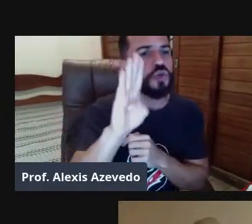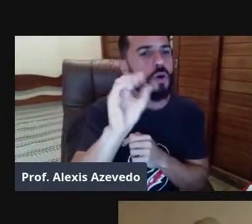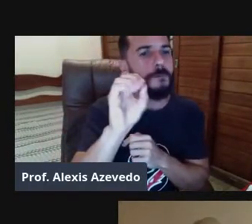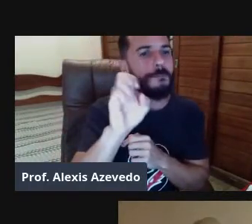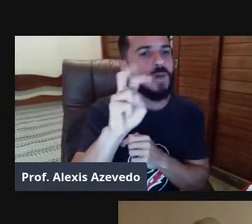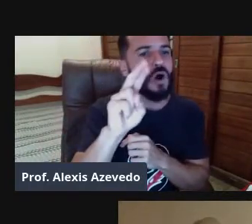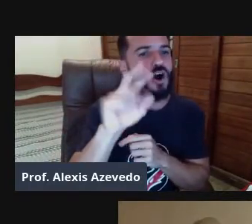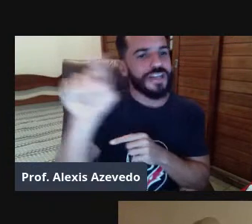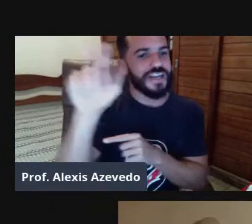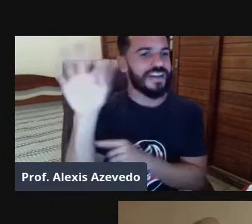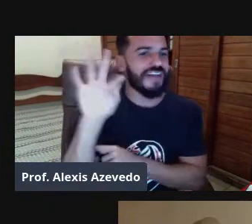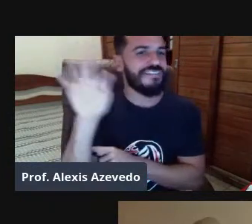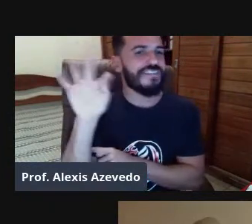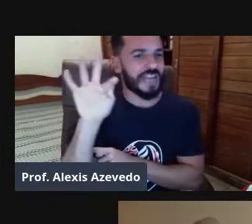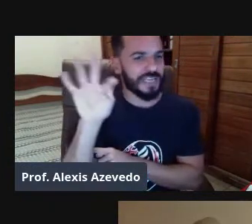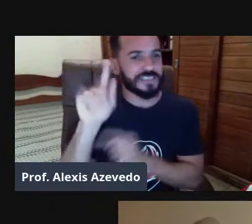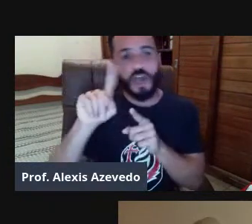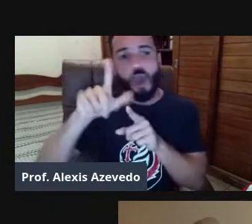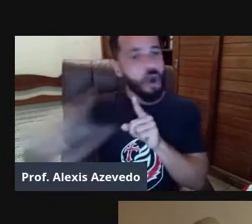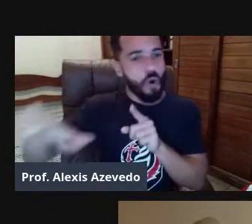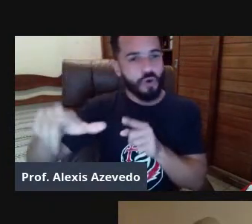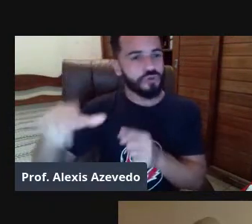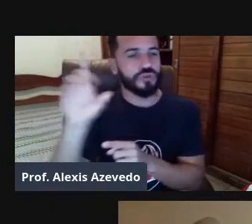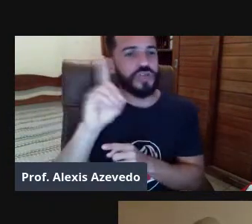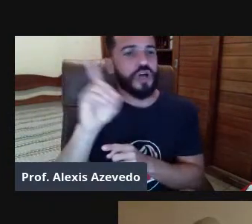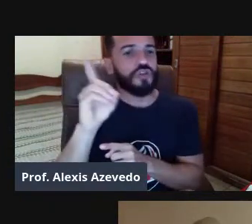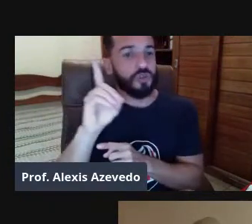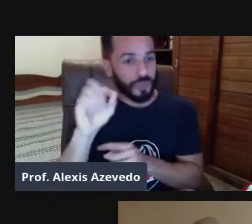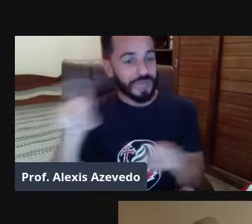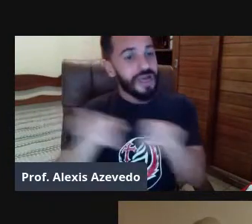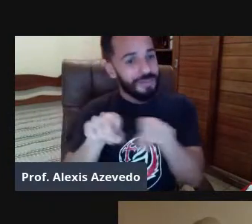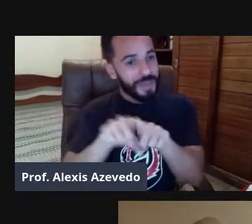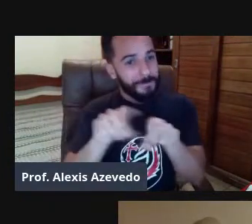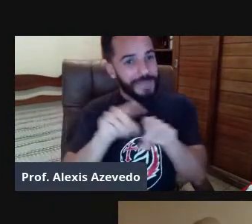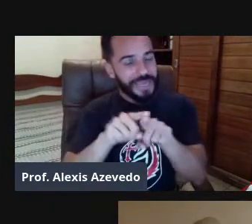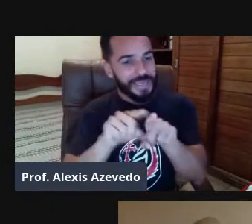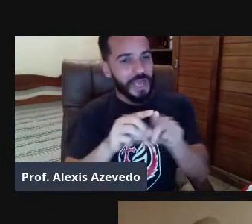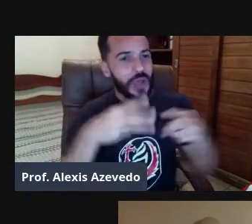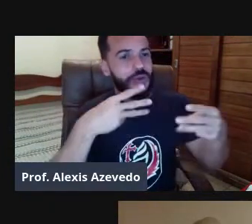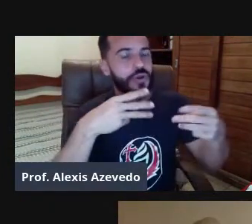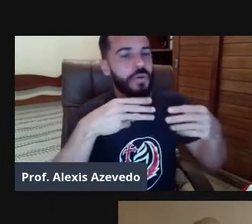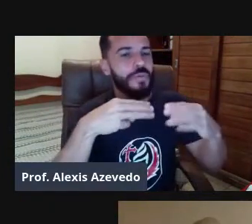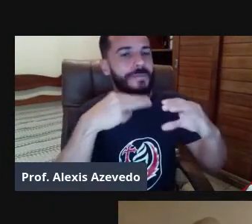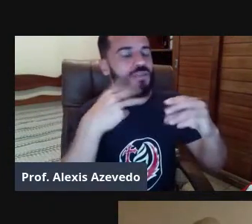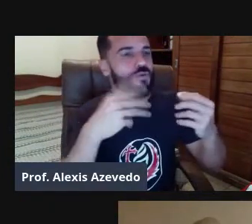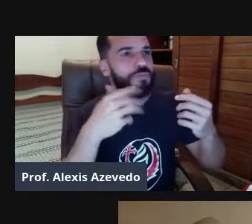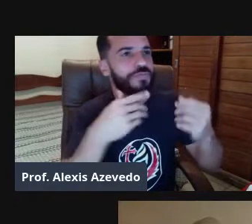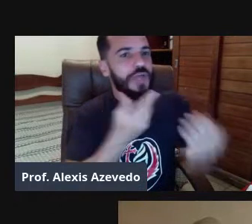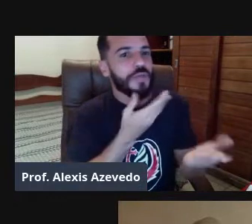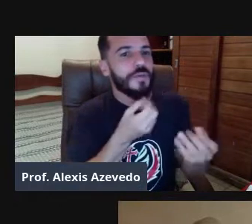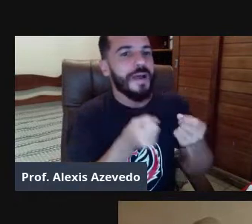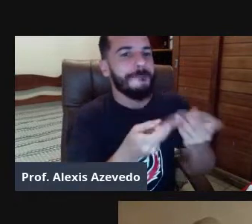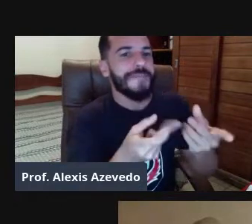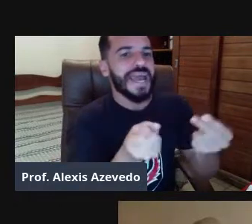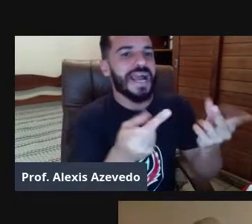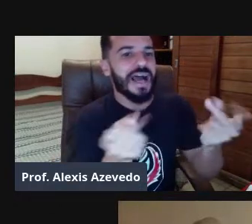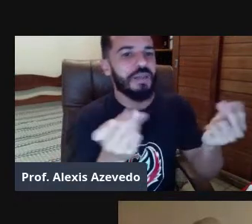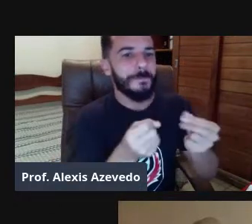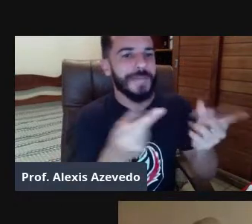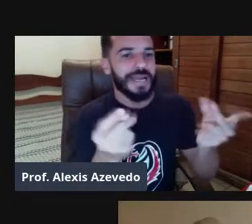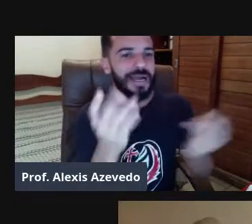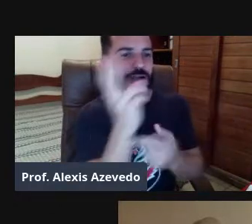outras instituições importantes e também no mercado de arte. Então, o projeto tem destacado